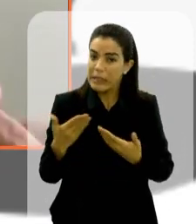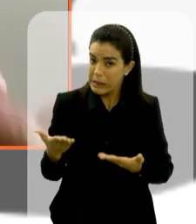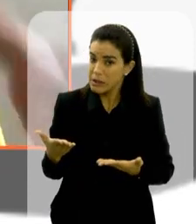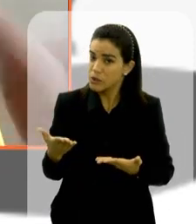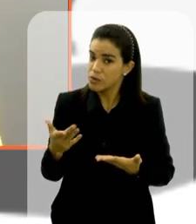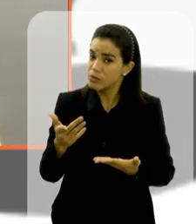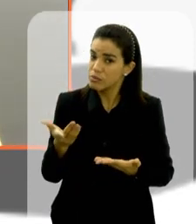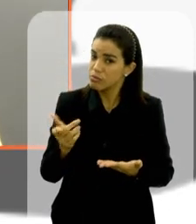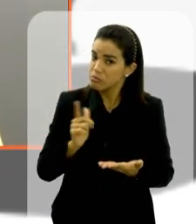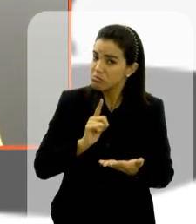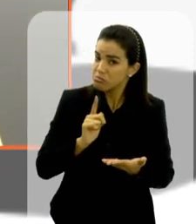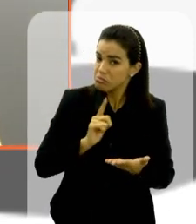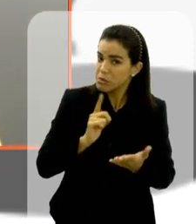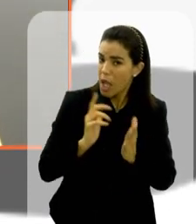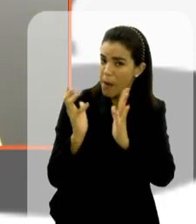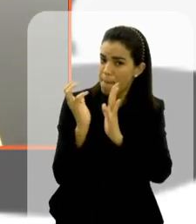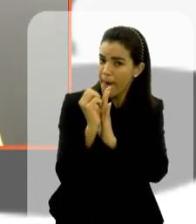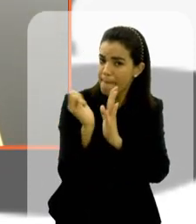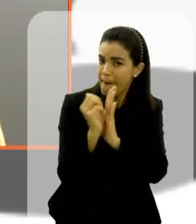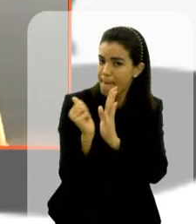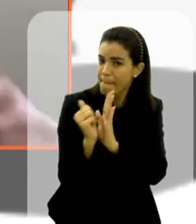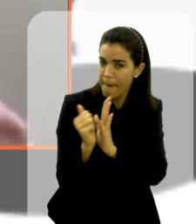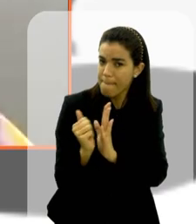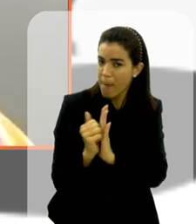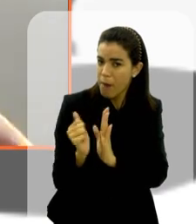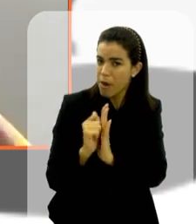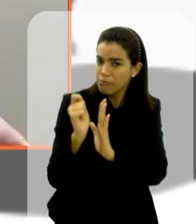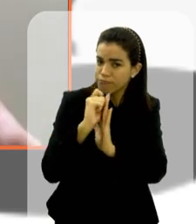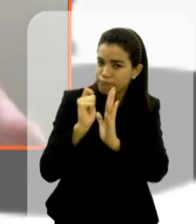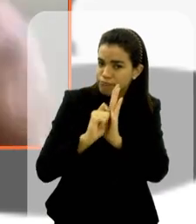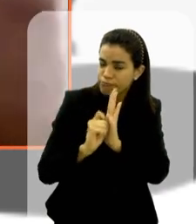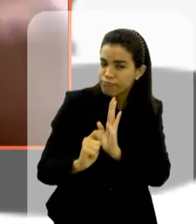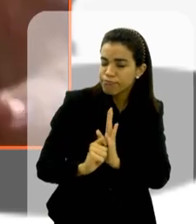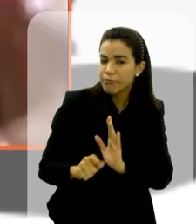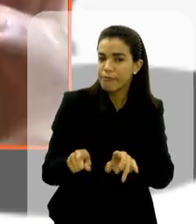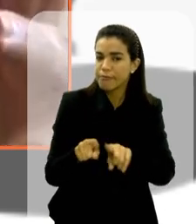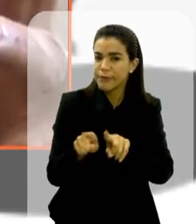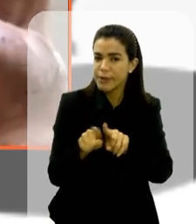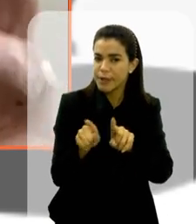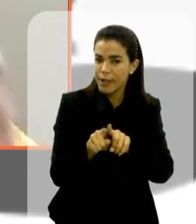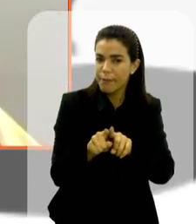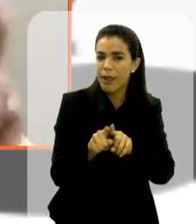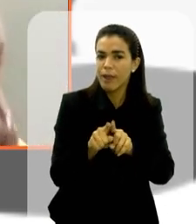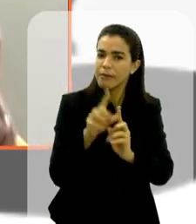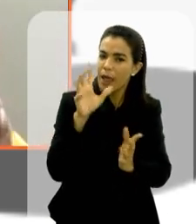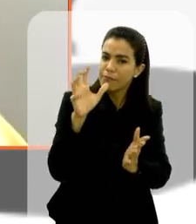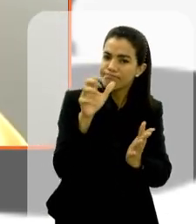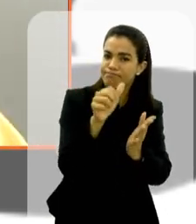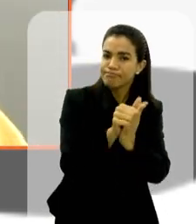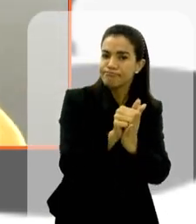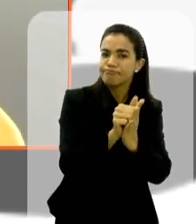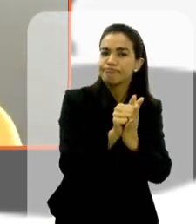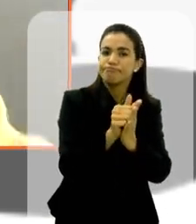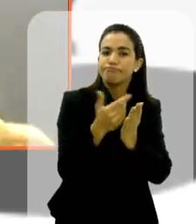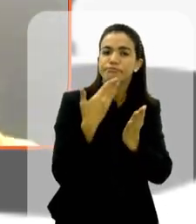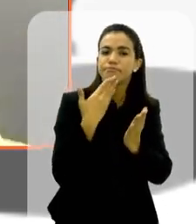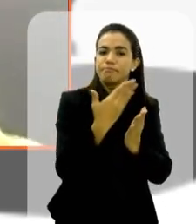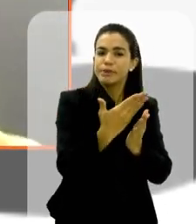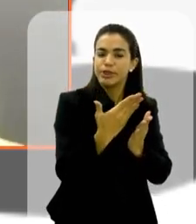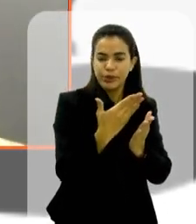tá nas cartas dos jesuítas da época e está também no processo, o processo